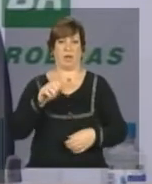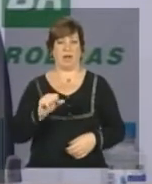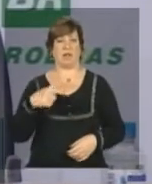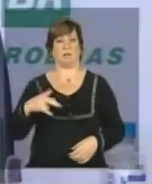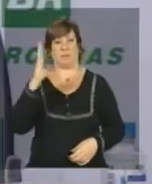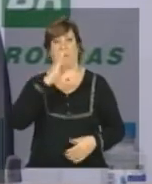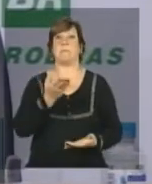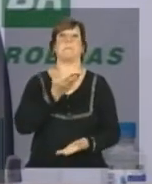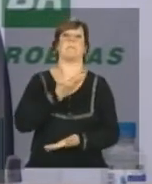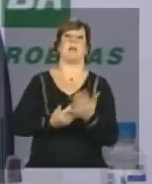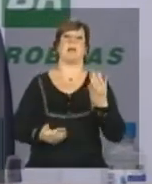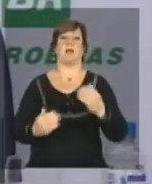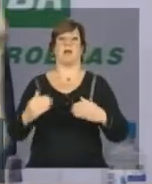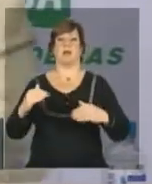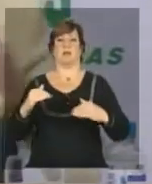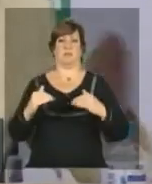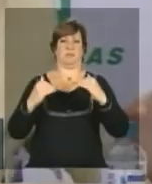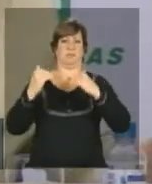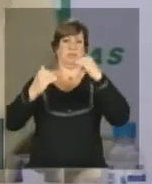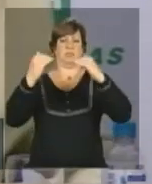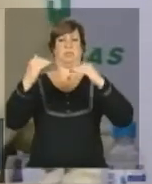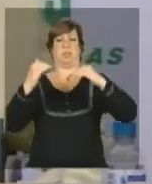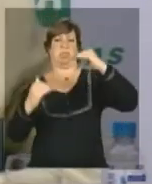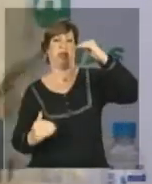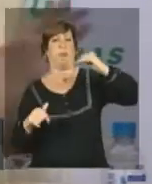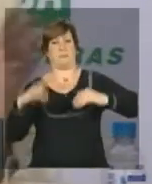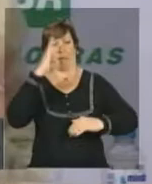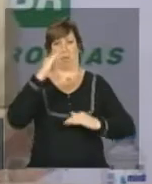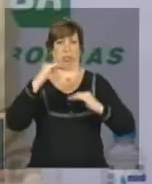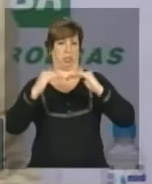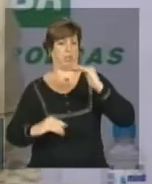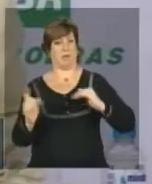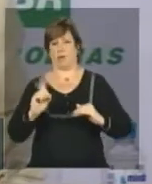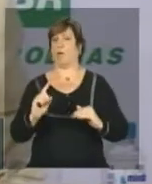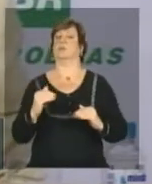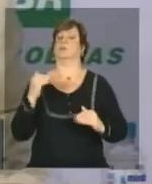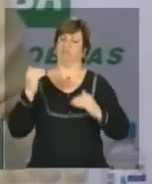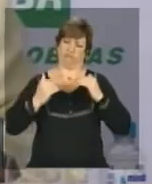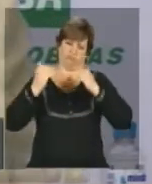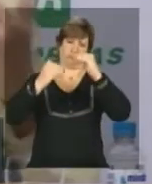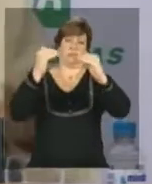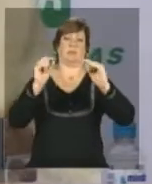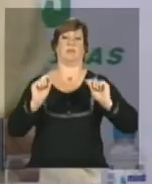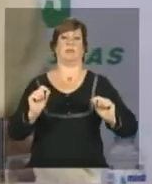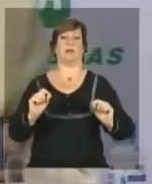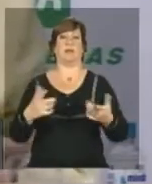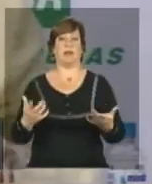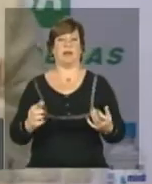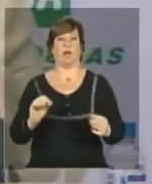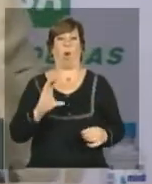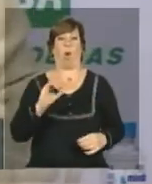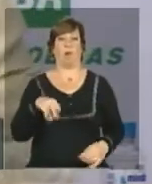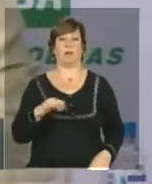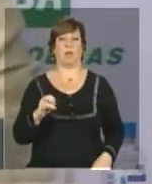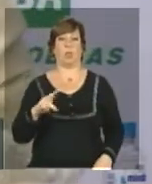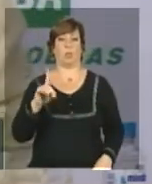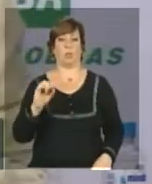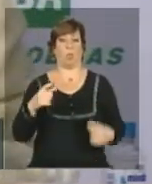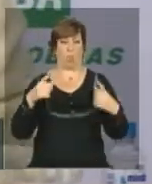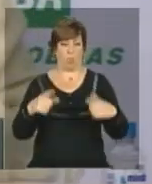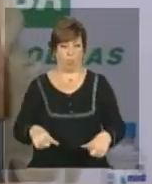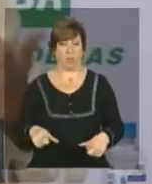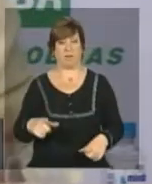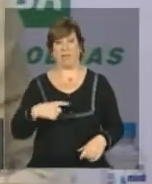perca competitividade, sobre quaisquer condições. Né? E se conteúdo local traz